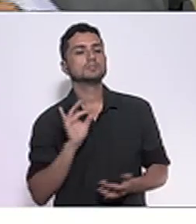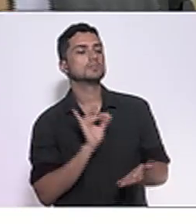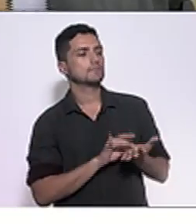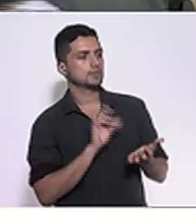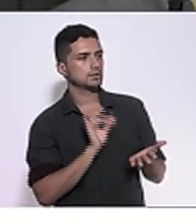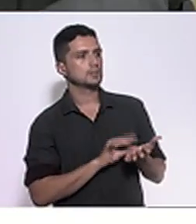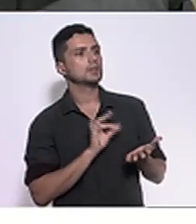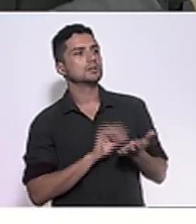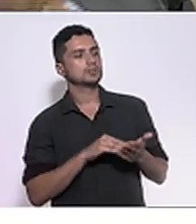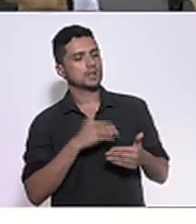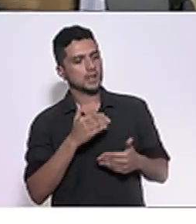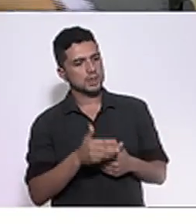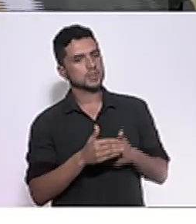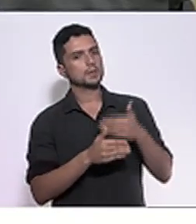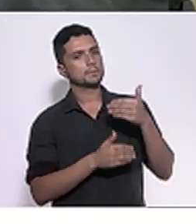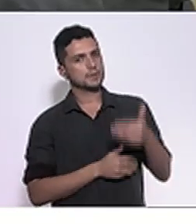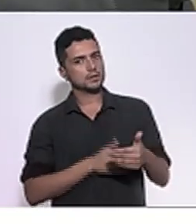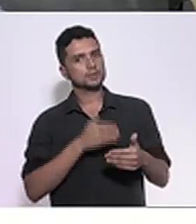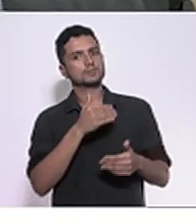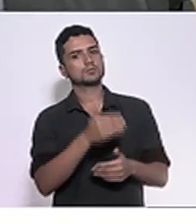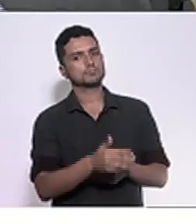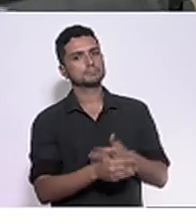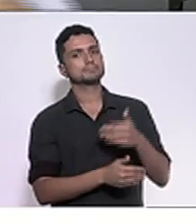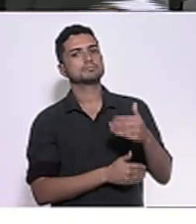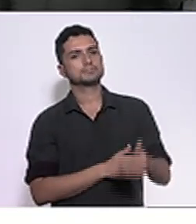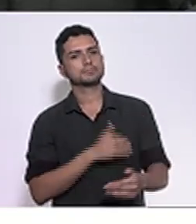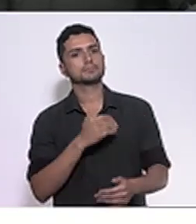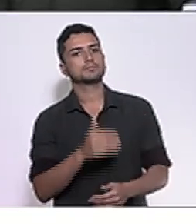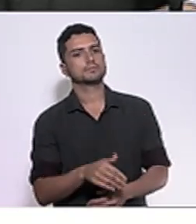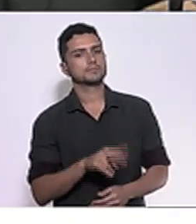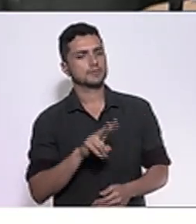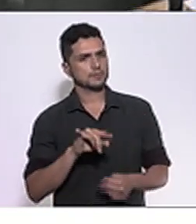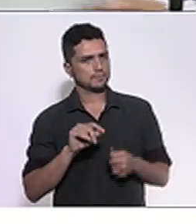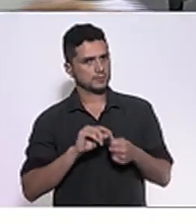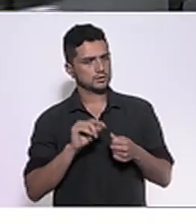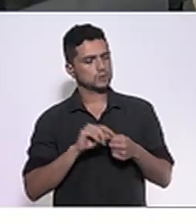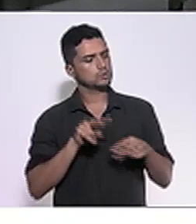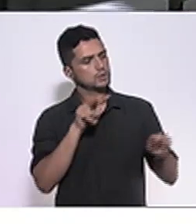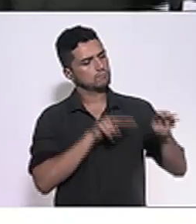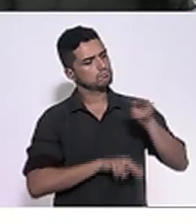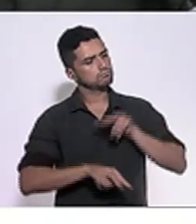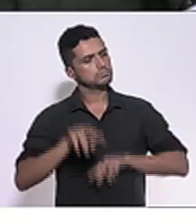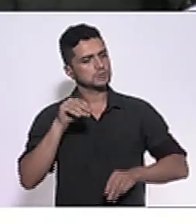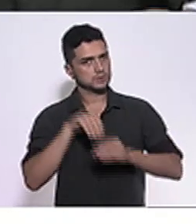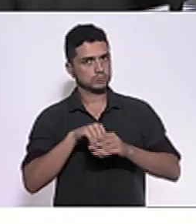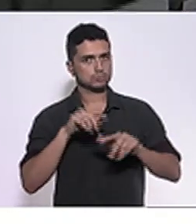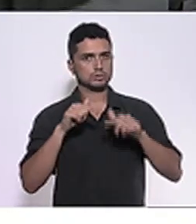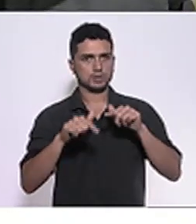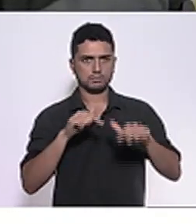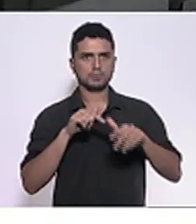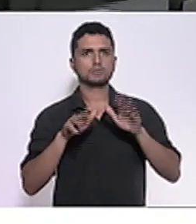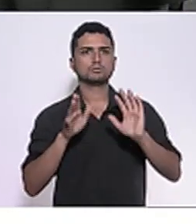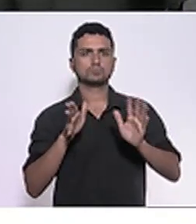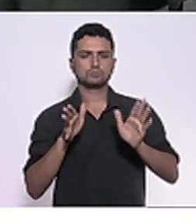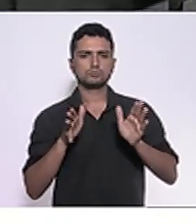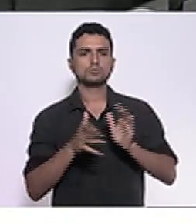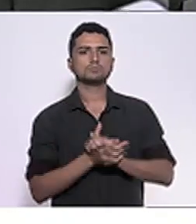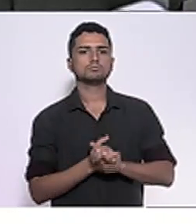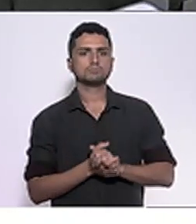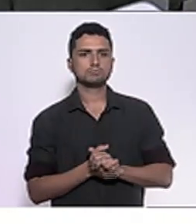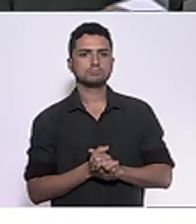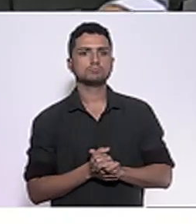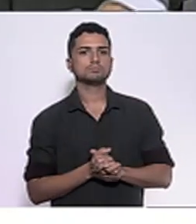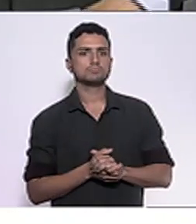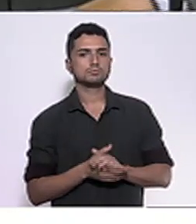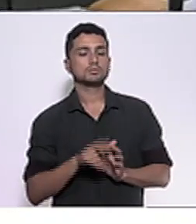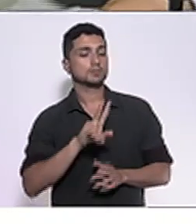andamento a análise interna. A gente está fazendo uma revisão dentro do trabalho que já vinha sendo feito, como o senhor trouxe.